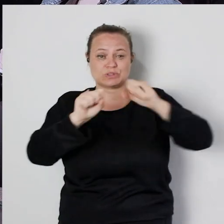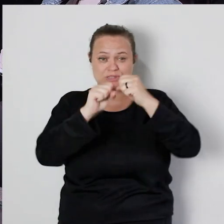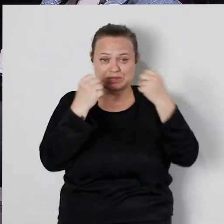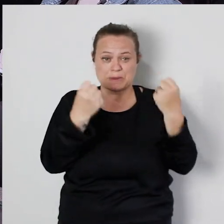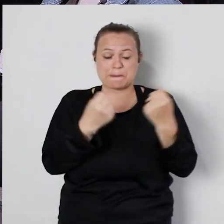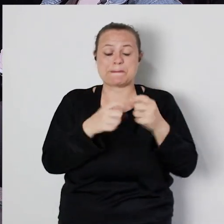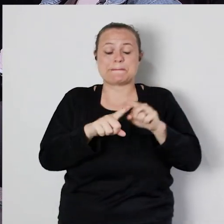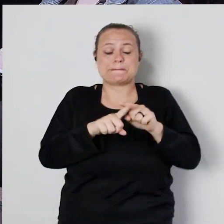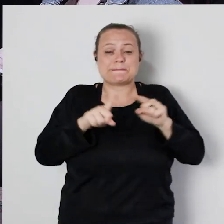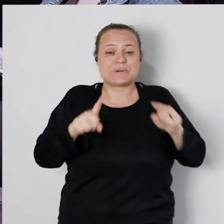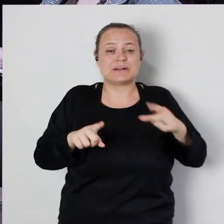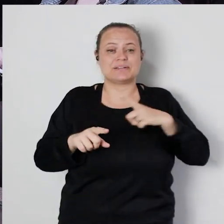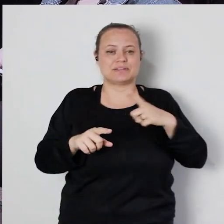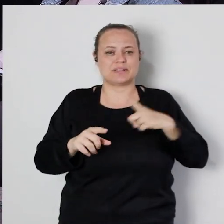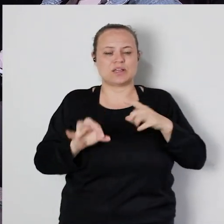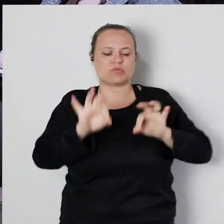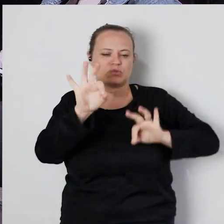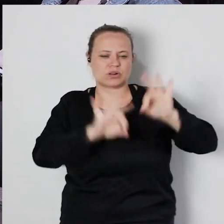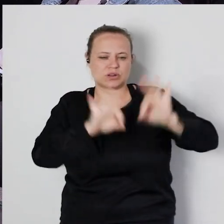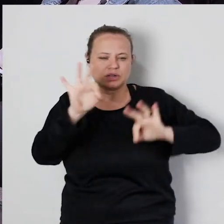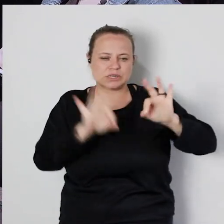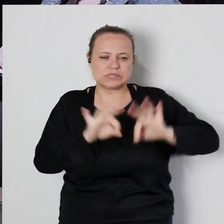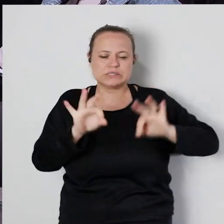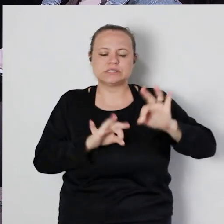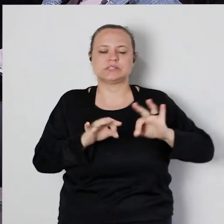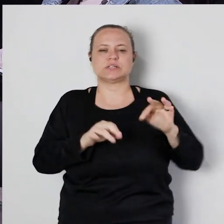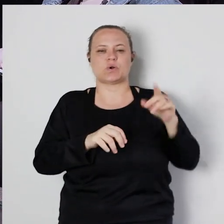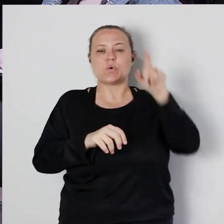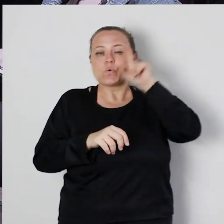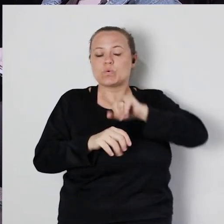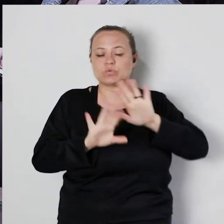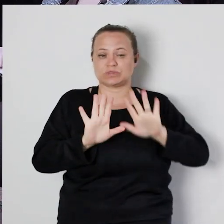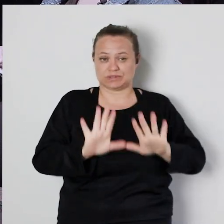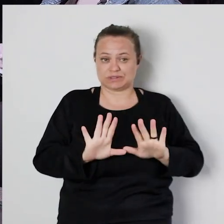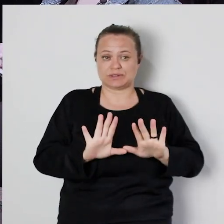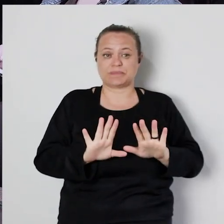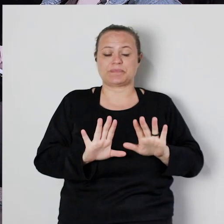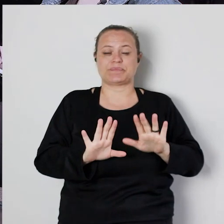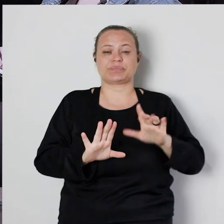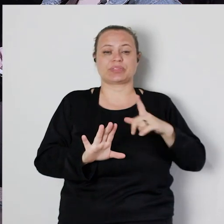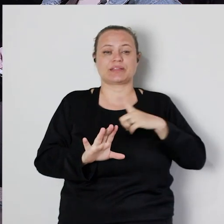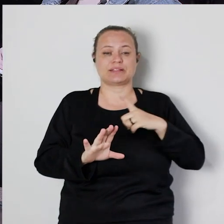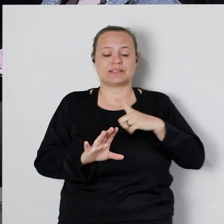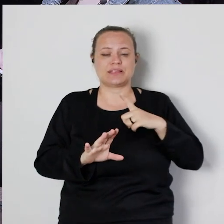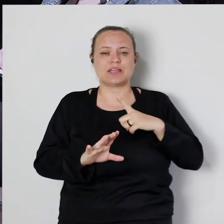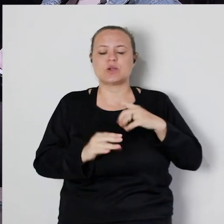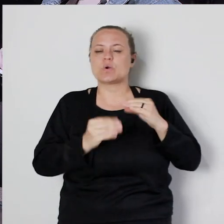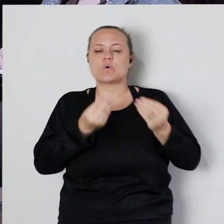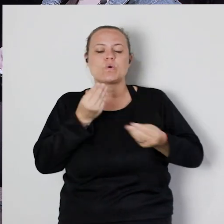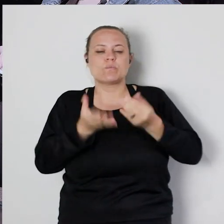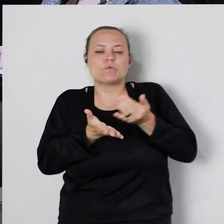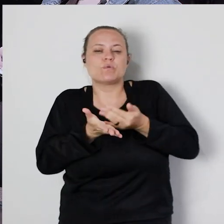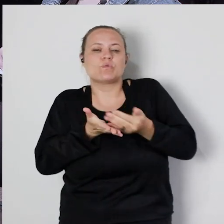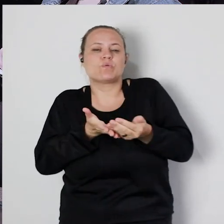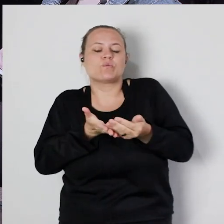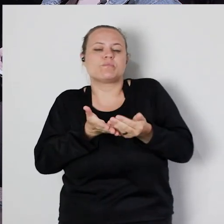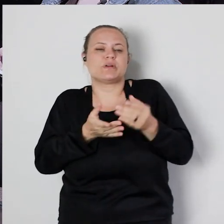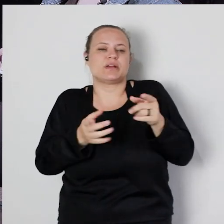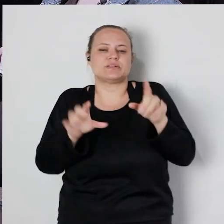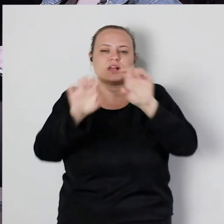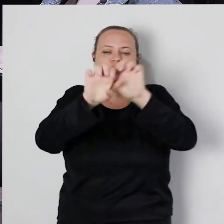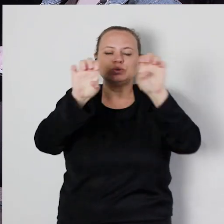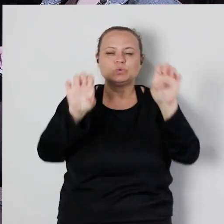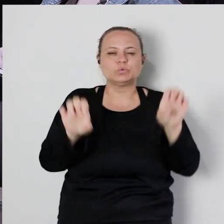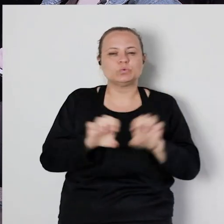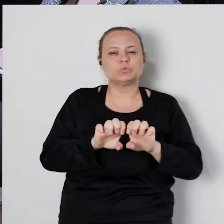até falar quando discutir um pouquinho melhor a questão do sistema, né? E além dessa questão de articulação e organização e